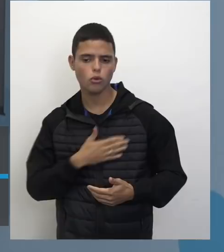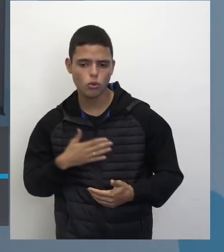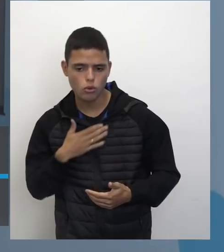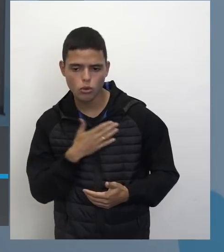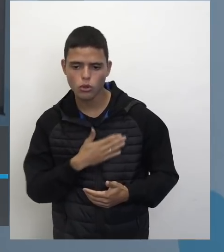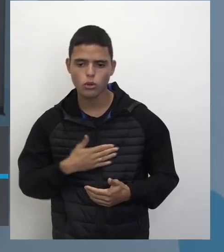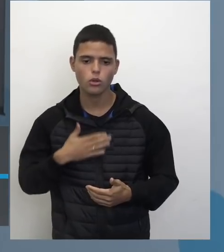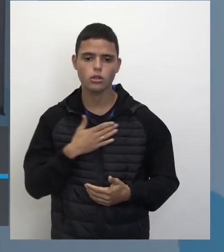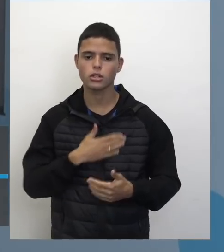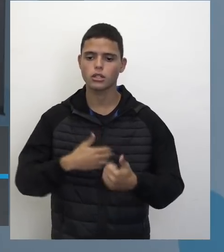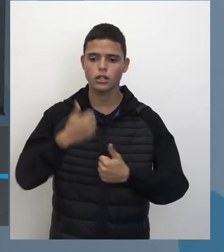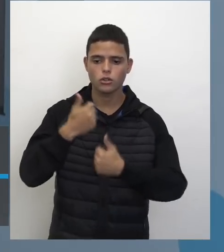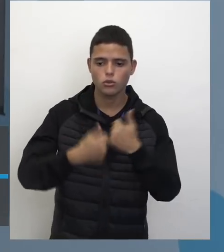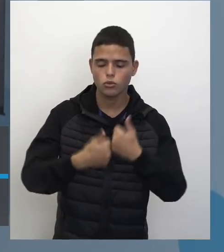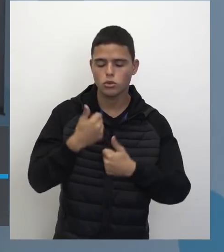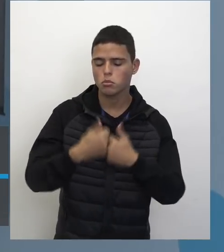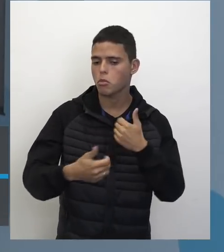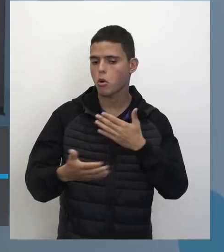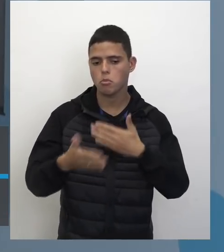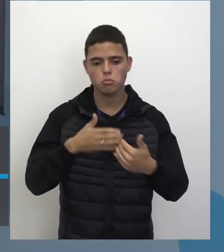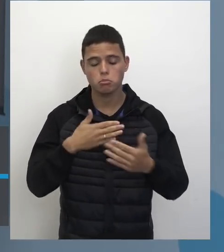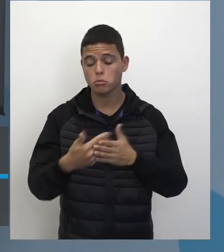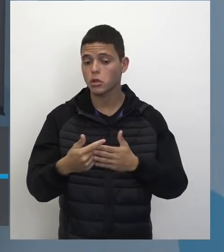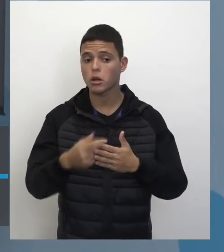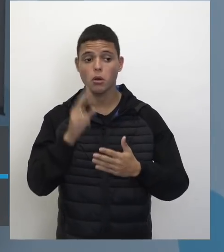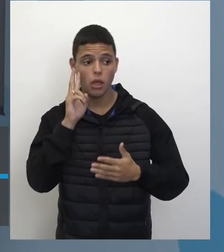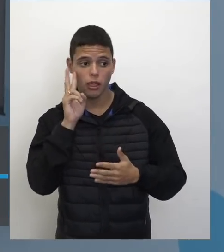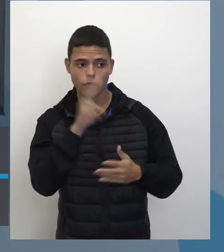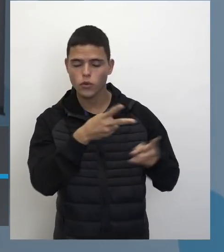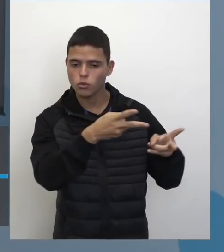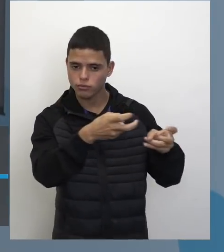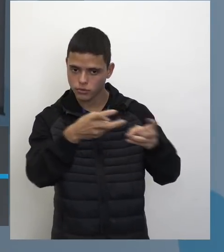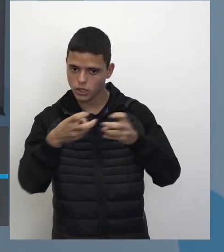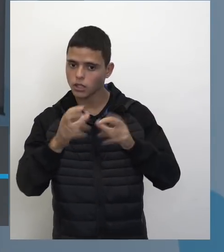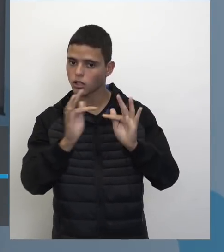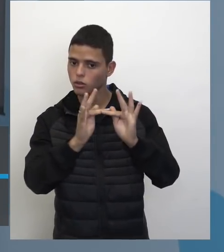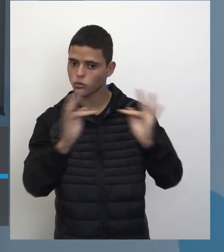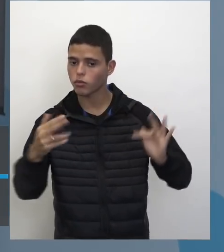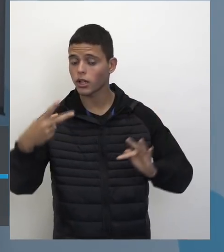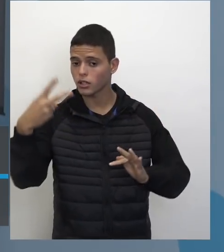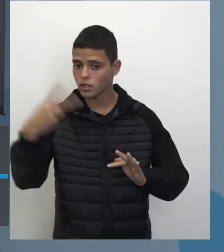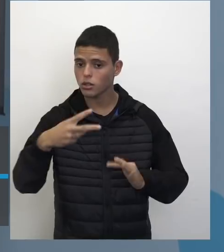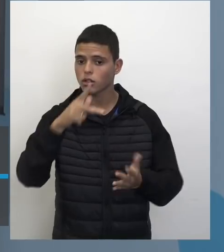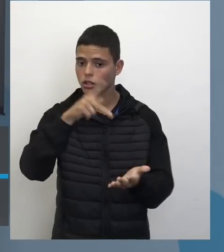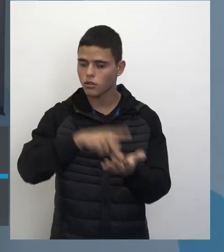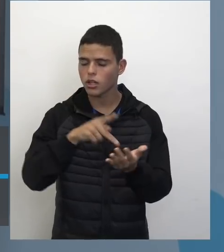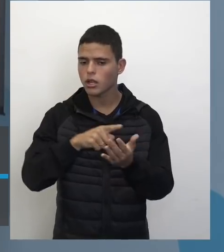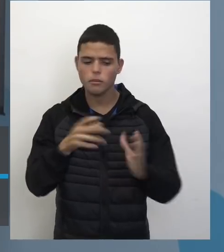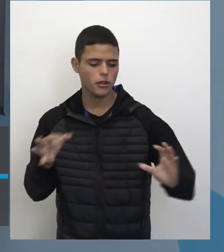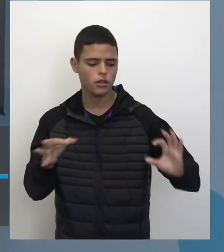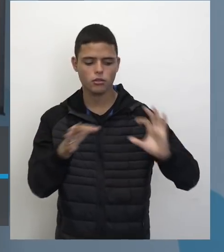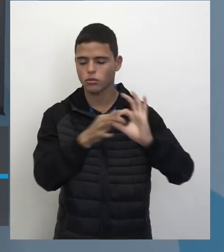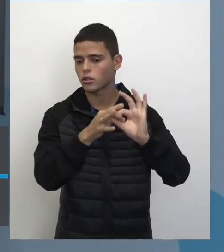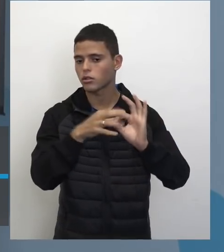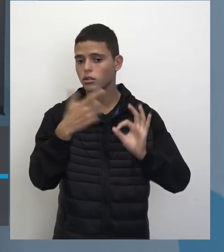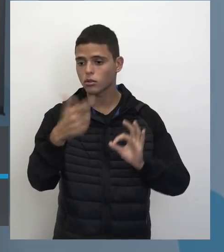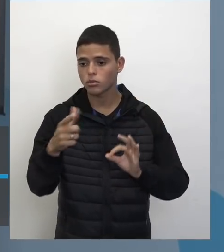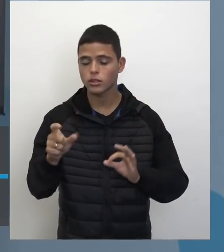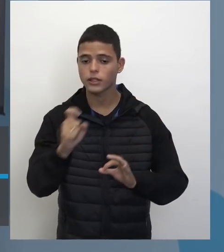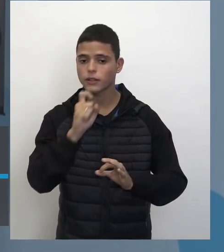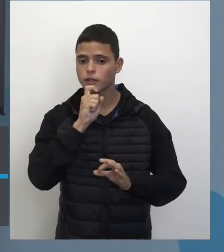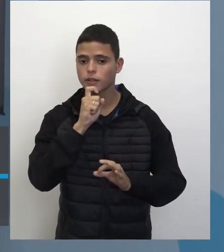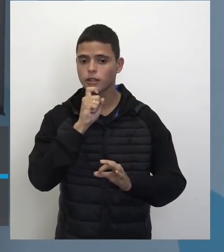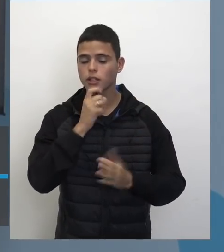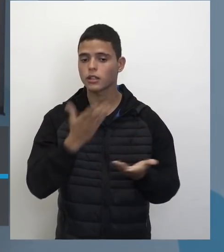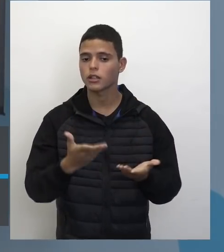vôlei. Então, você está analisando duas frases que são verdadeiras, mas elas não têm relação entre elas, né?